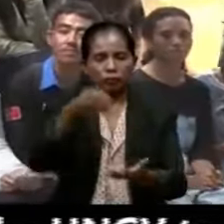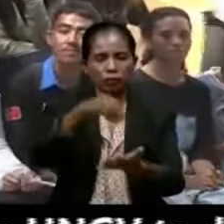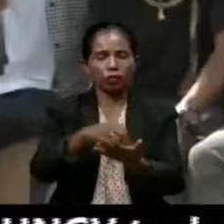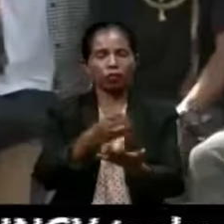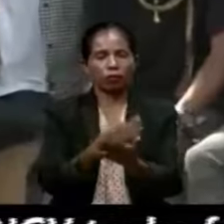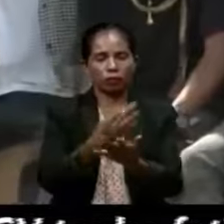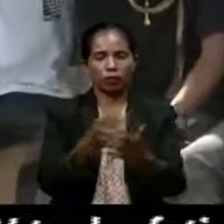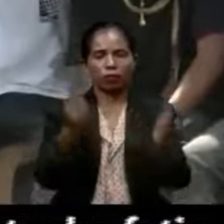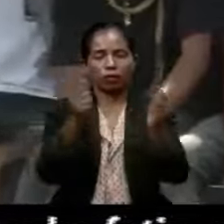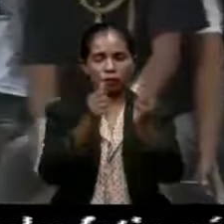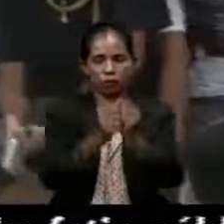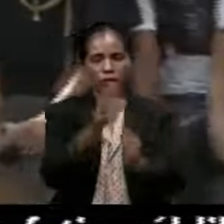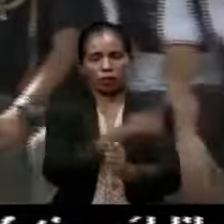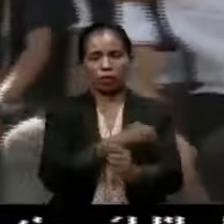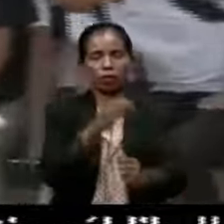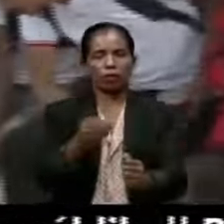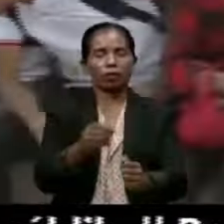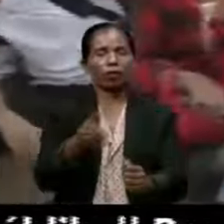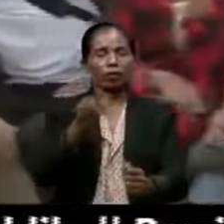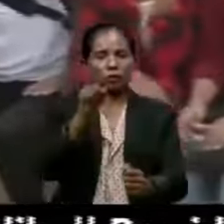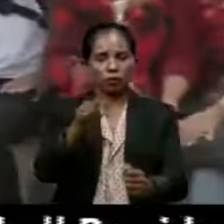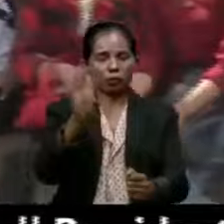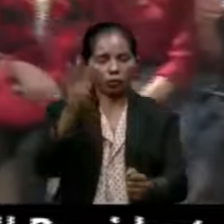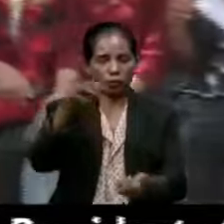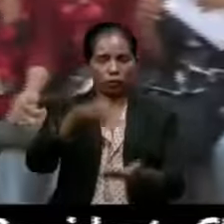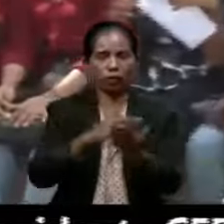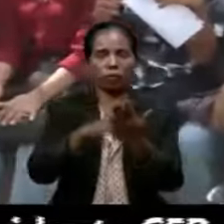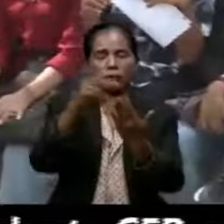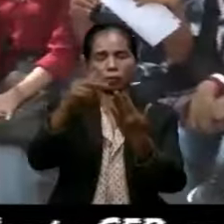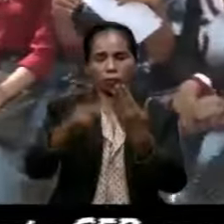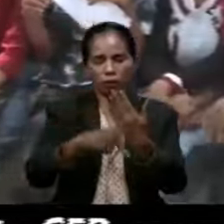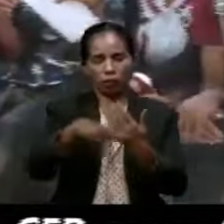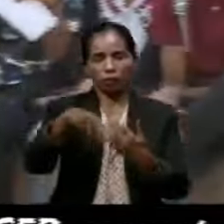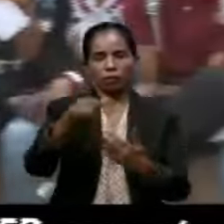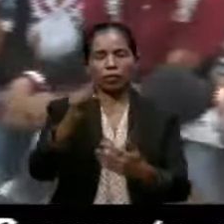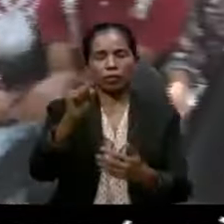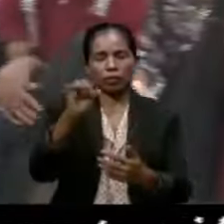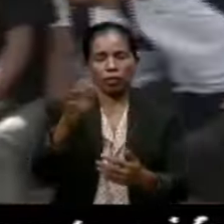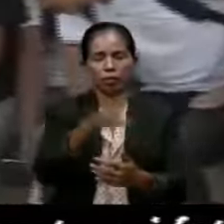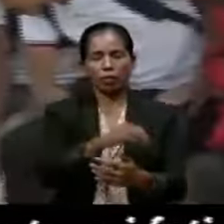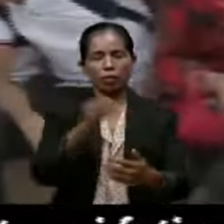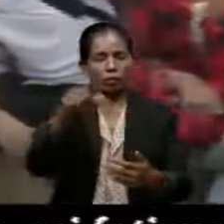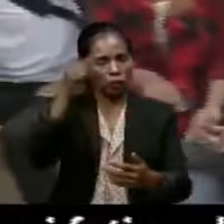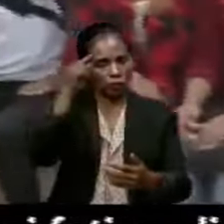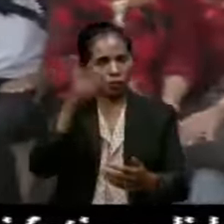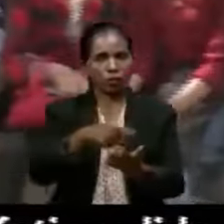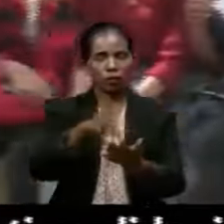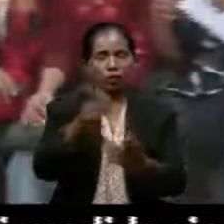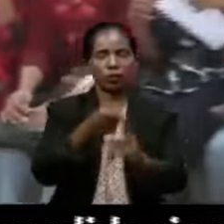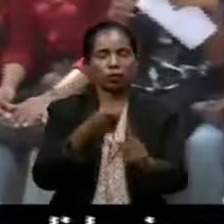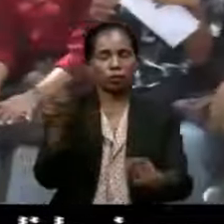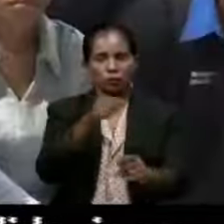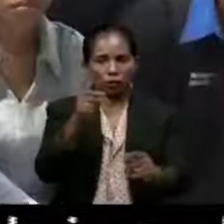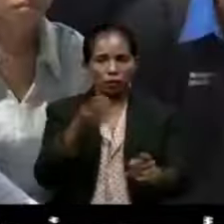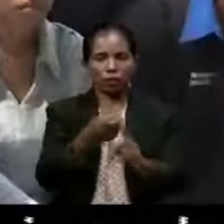osan ho montante dólar americano tokonida pontuhat ba programa bolsa parcial INB bolsa refere governo 600% de manolo